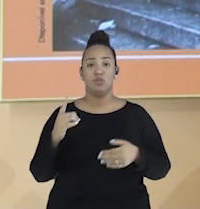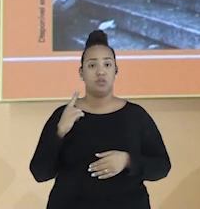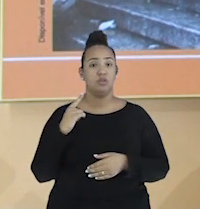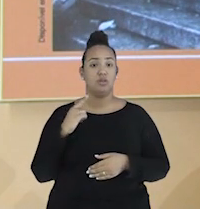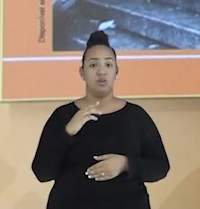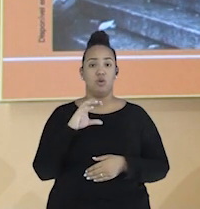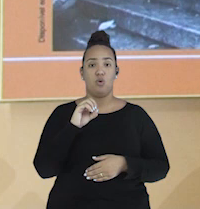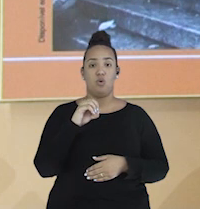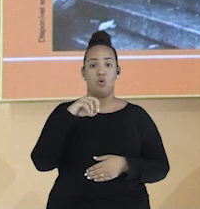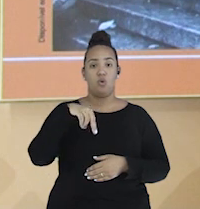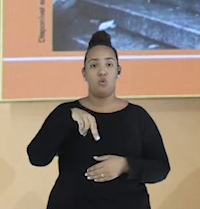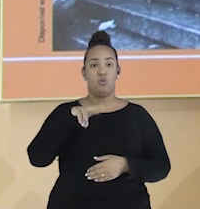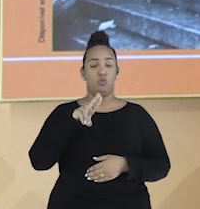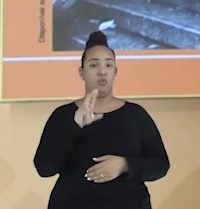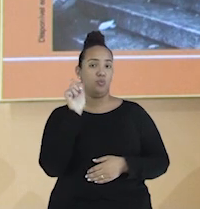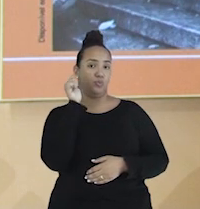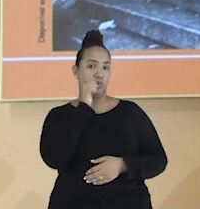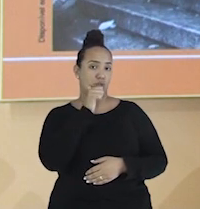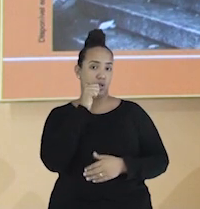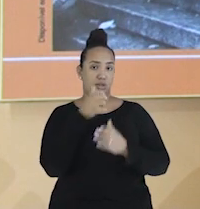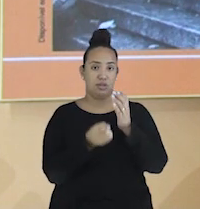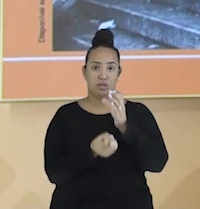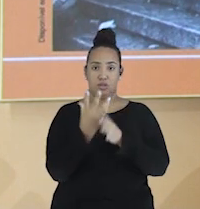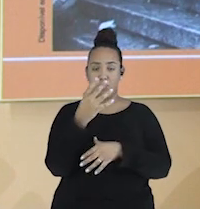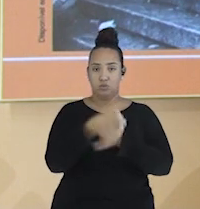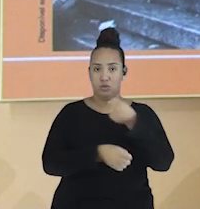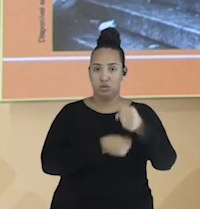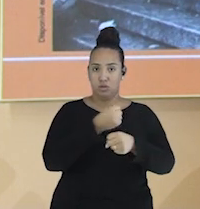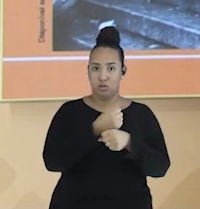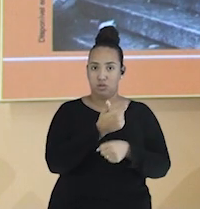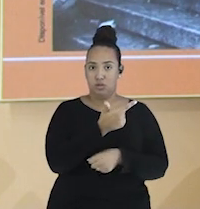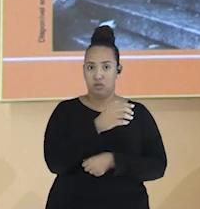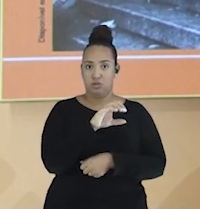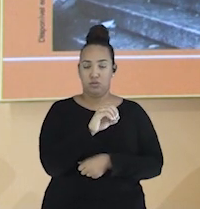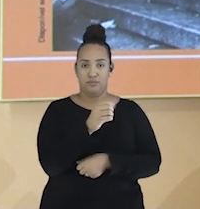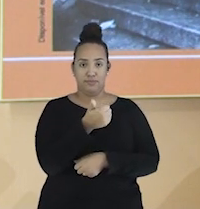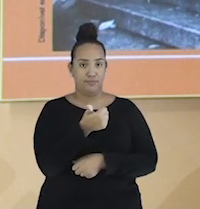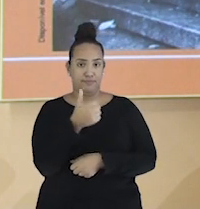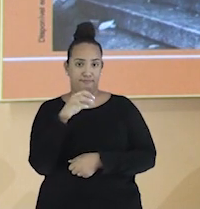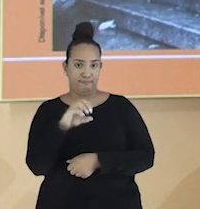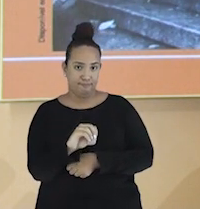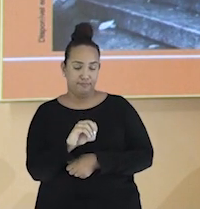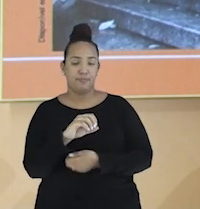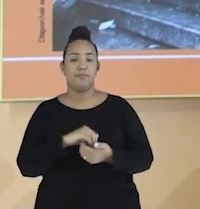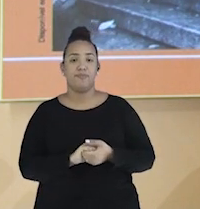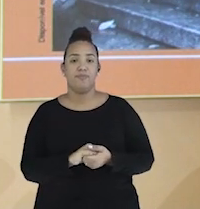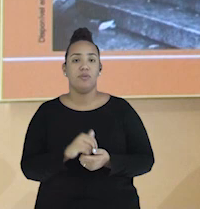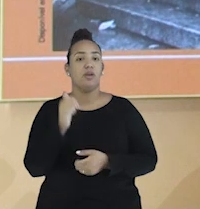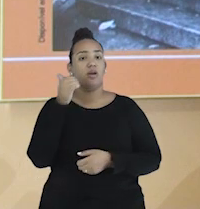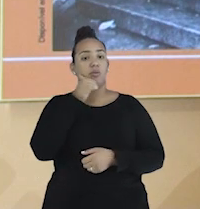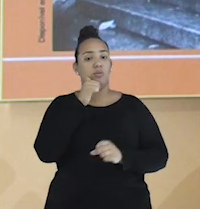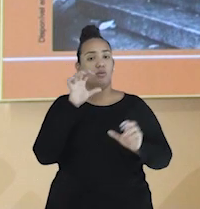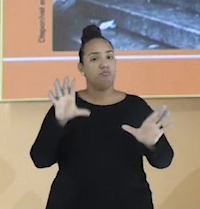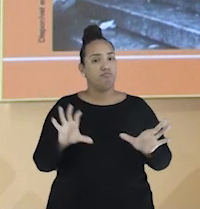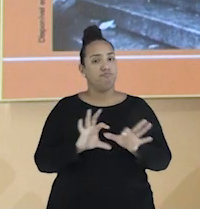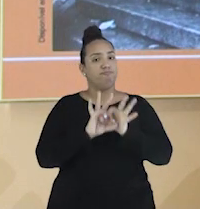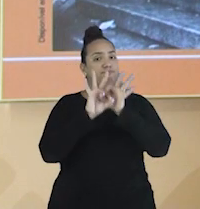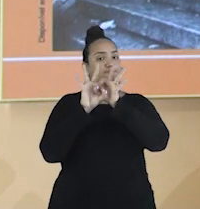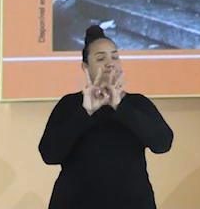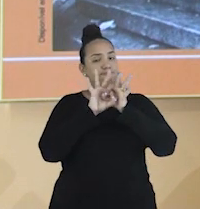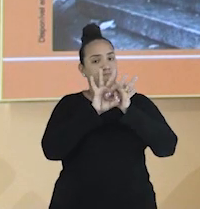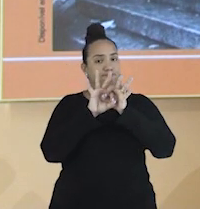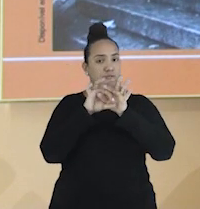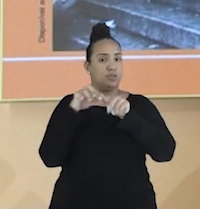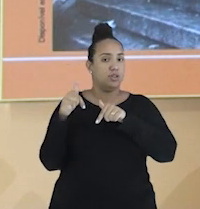ONU Mulheres, que foi criada em 2010 para unir e fortalecer e ampliar